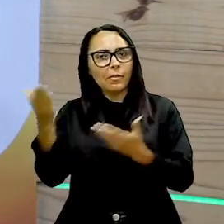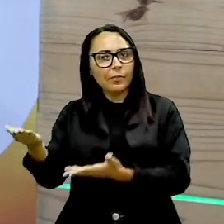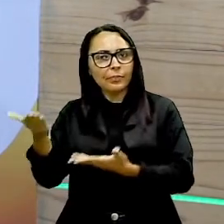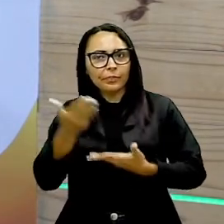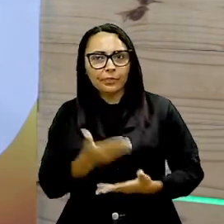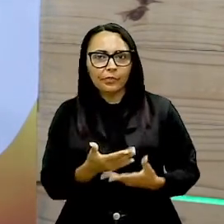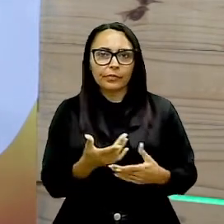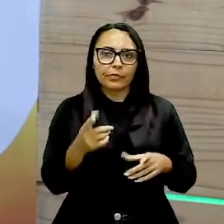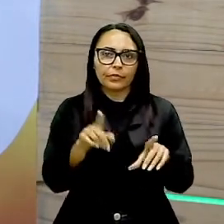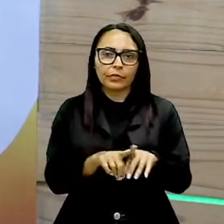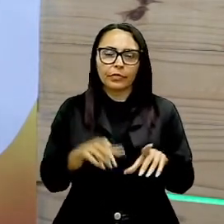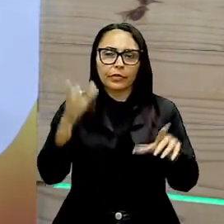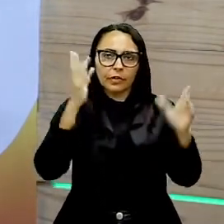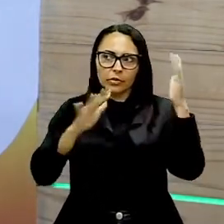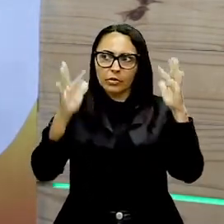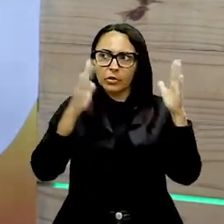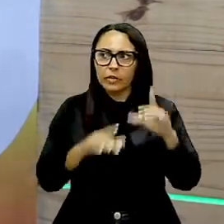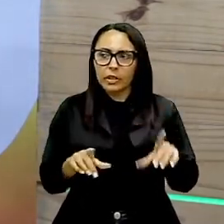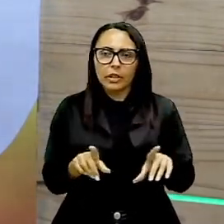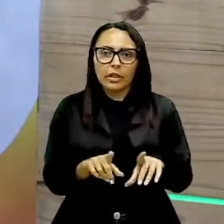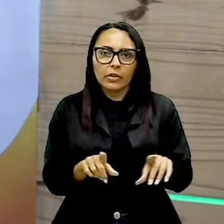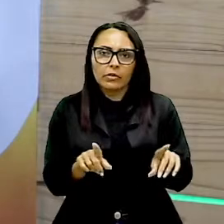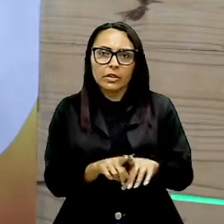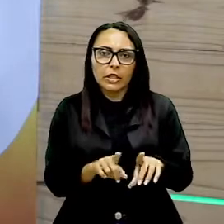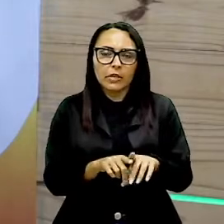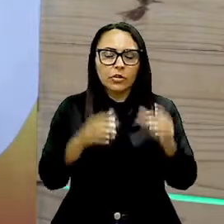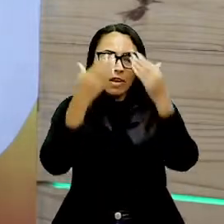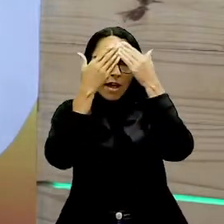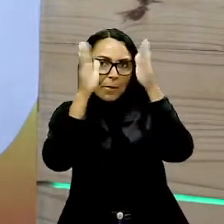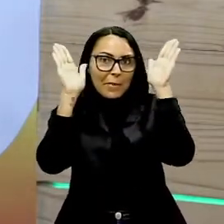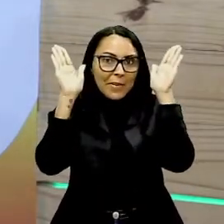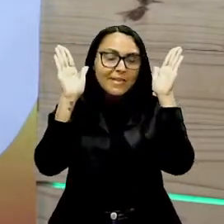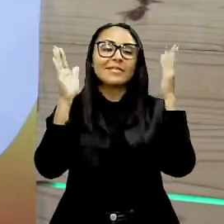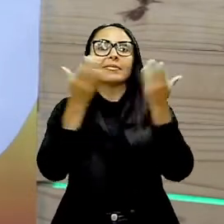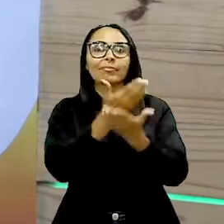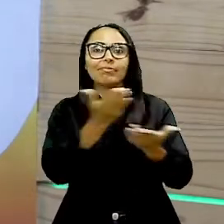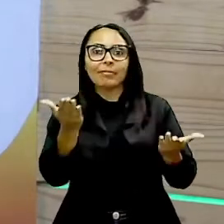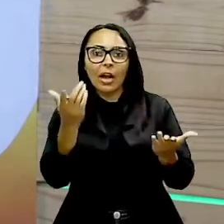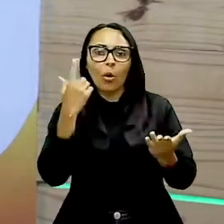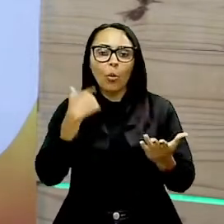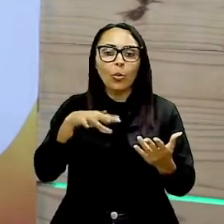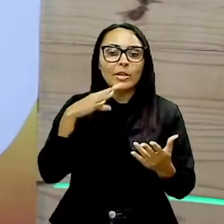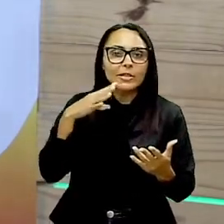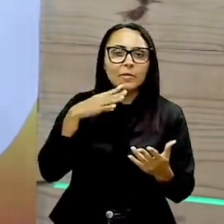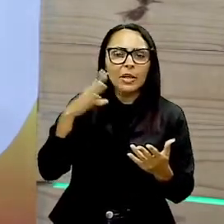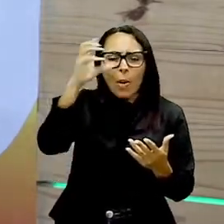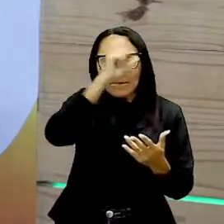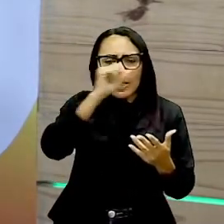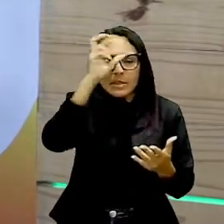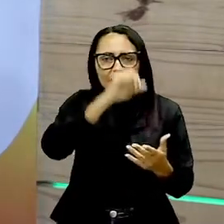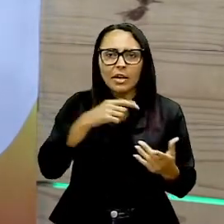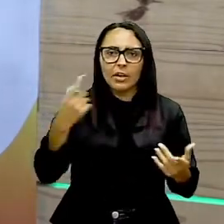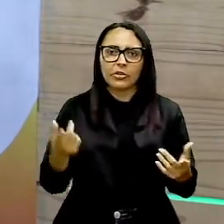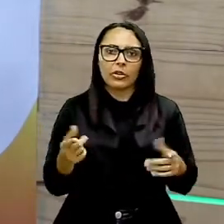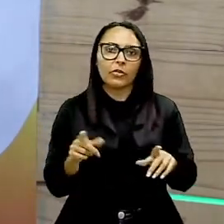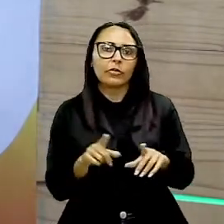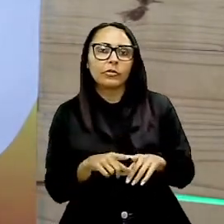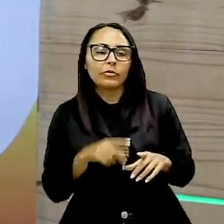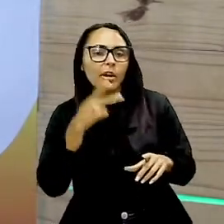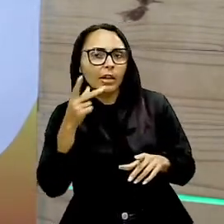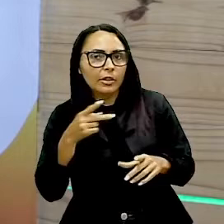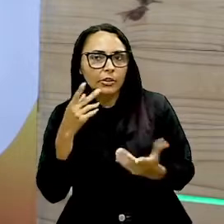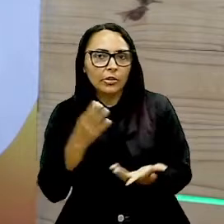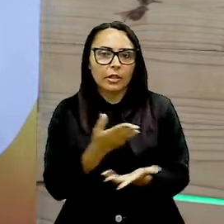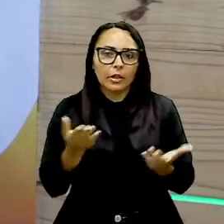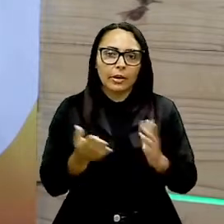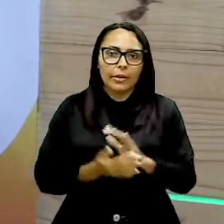isso que vai servir a filosofia, fazer com que você abra sua mente em relação ao conhecimento. E falar em